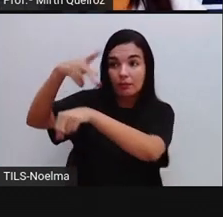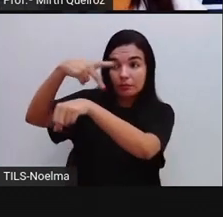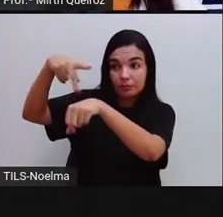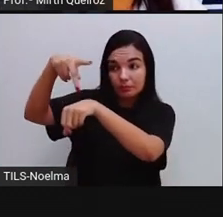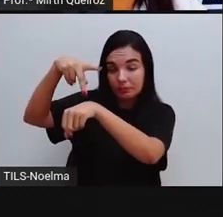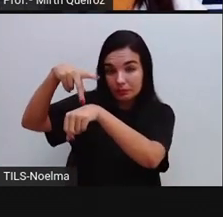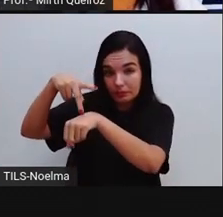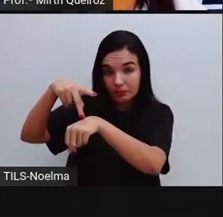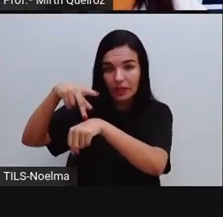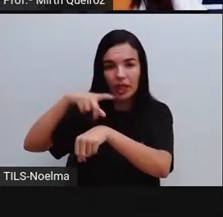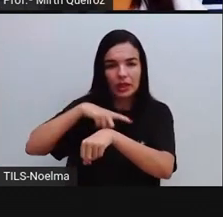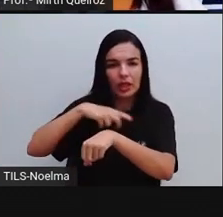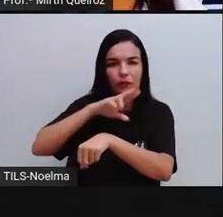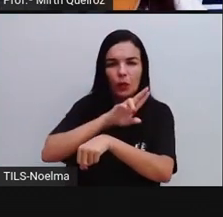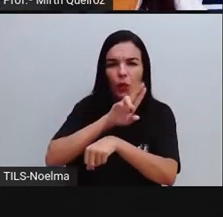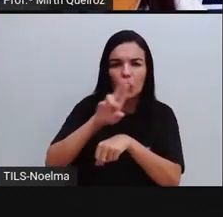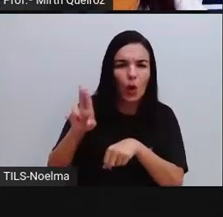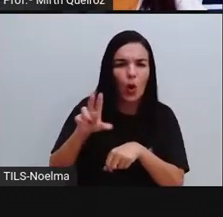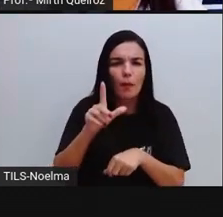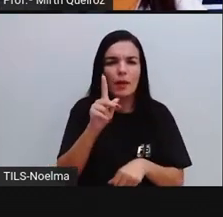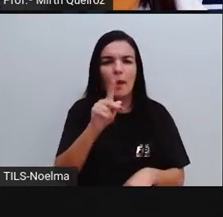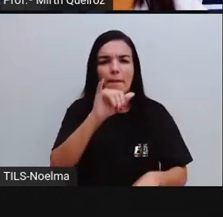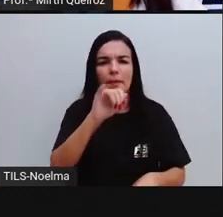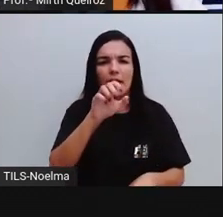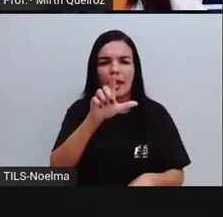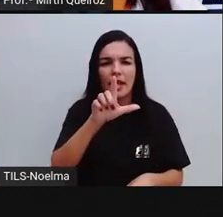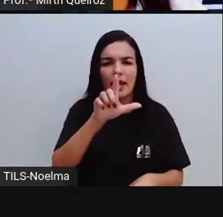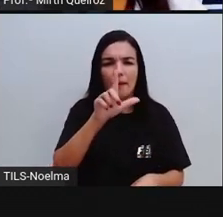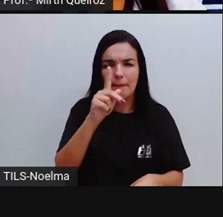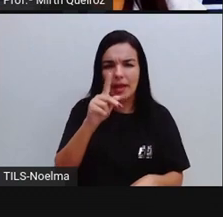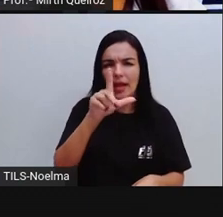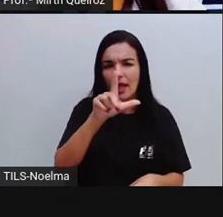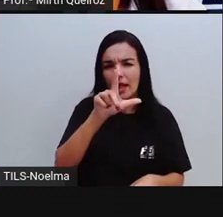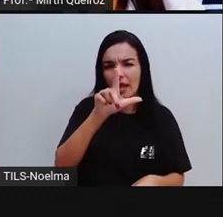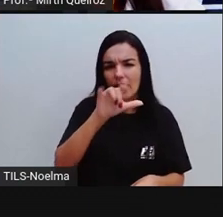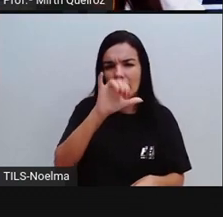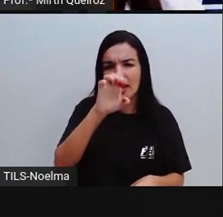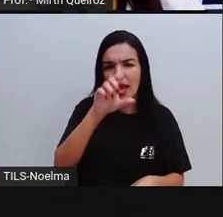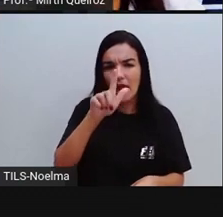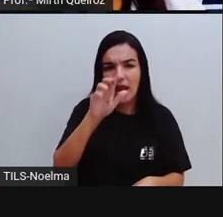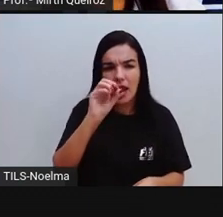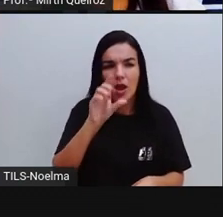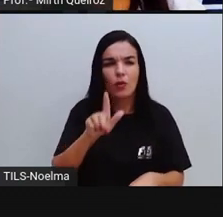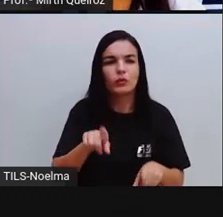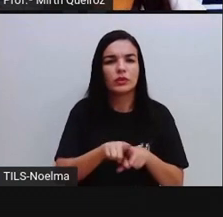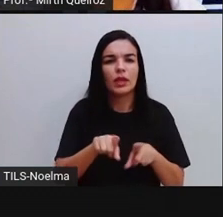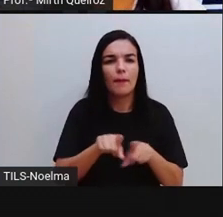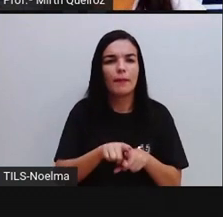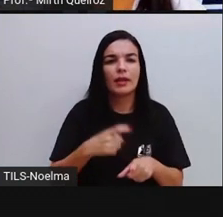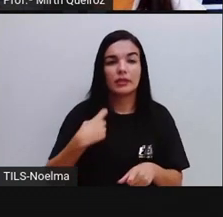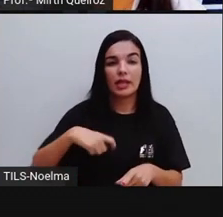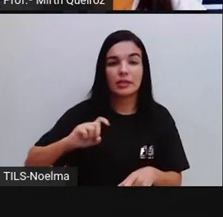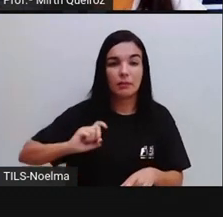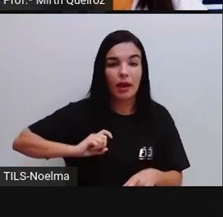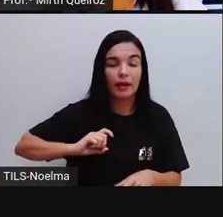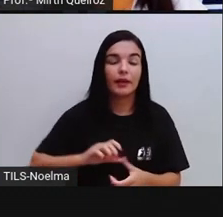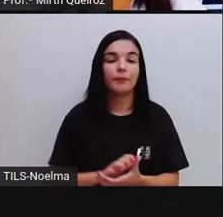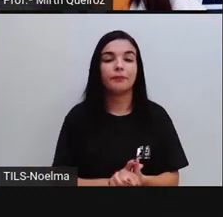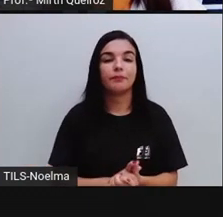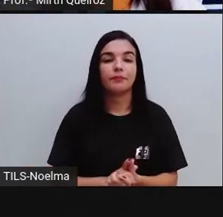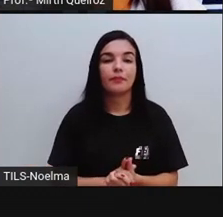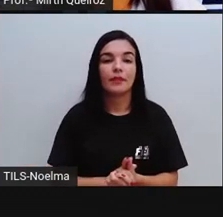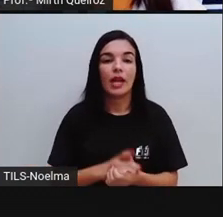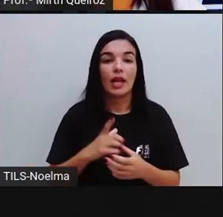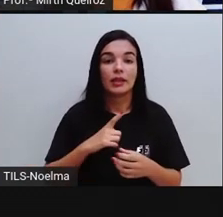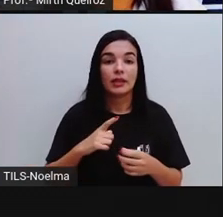como pliegos, sueltos na Espanha, né, e folhas soltas ou volantes em Portugal,